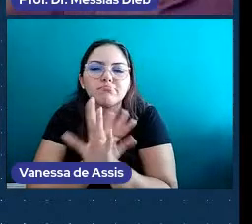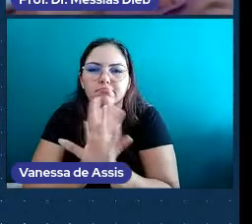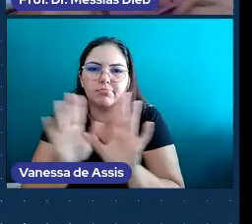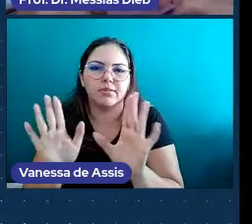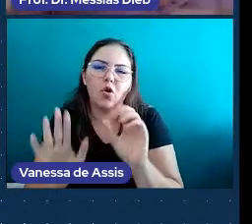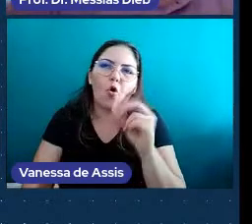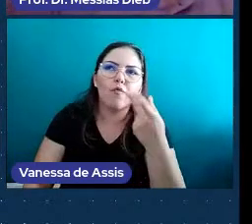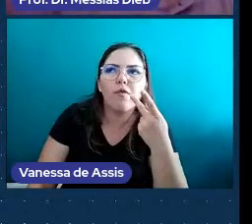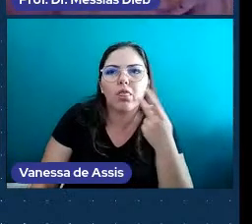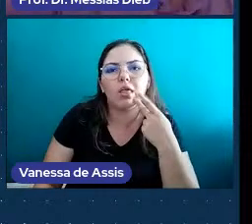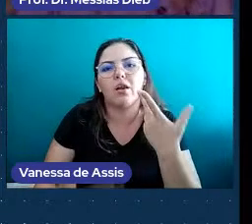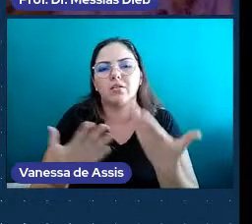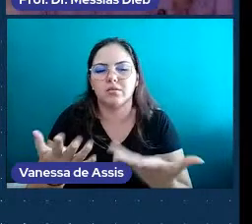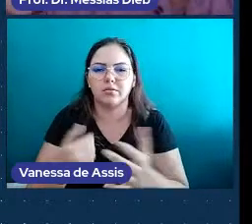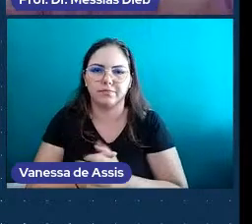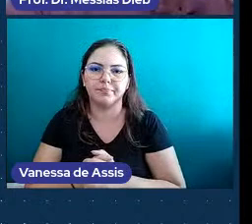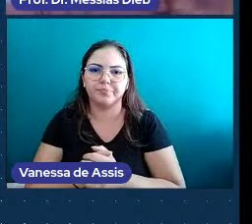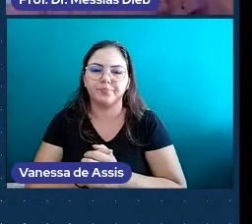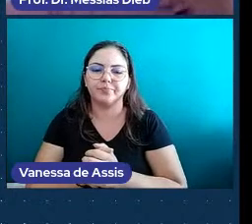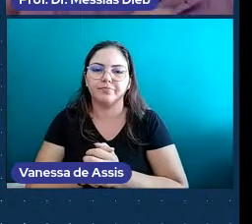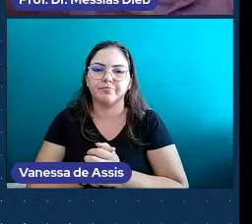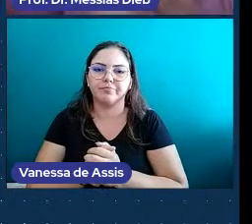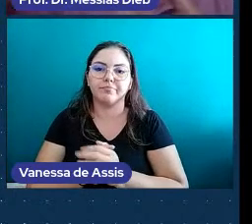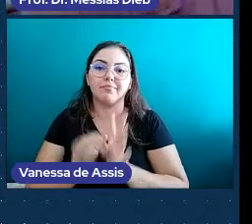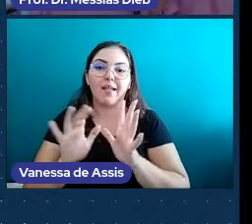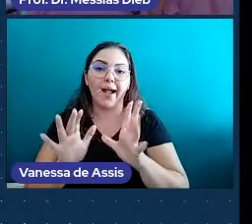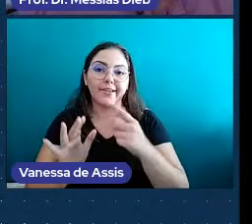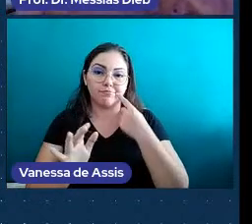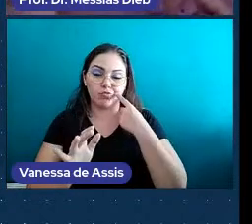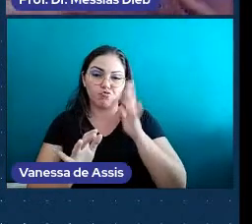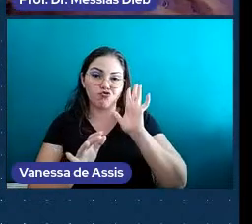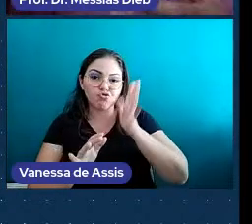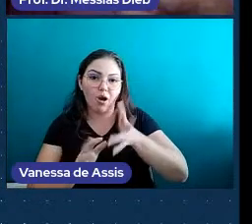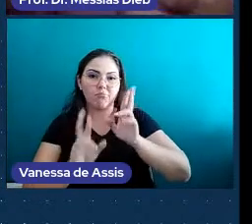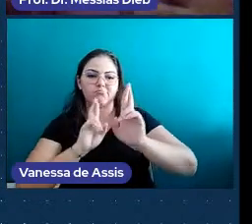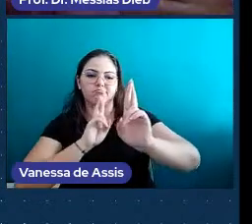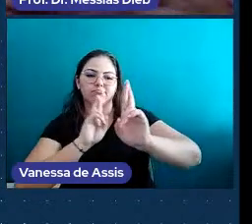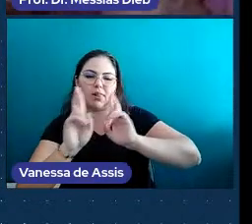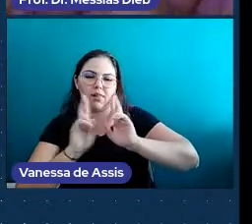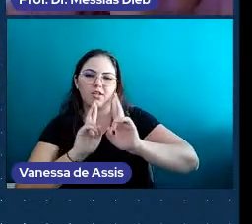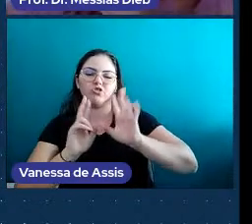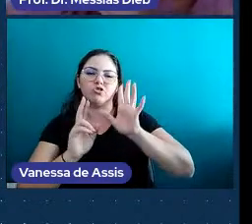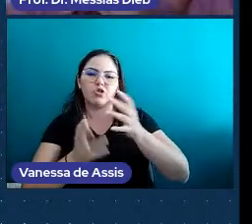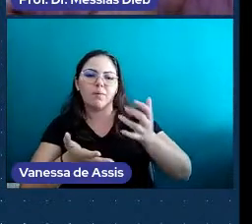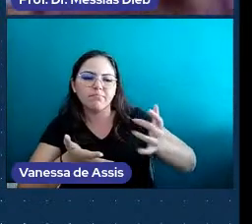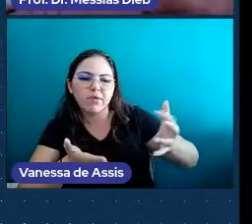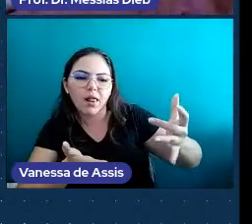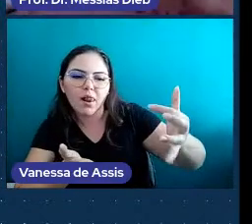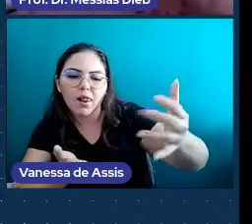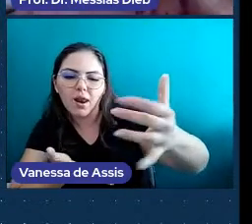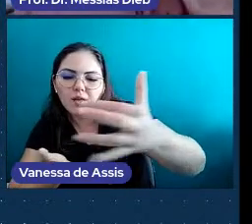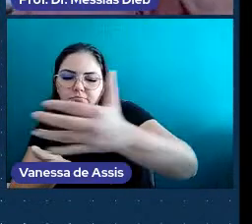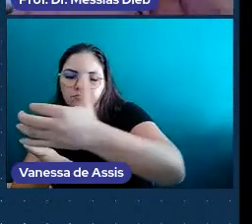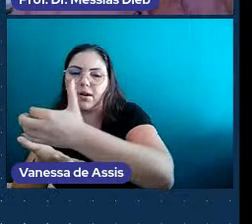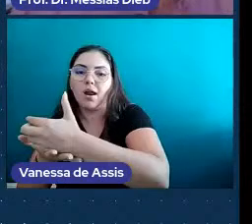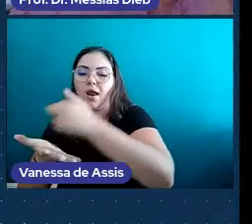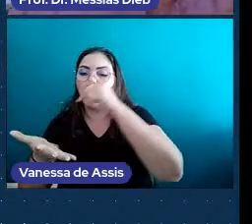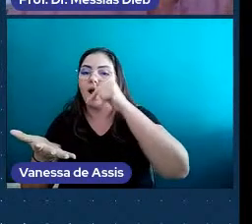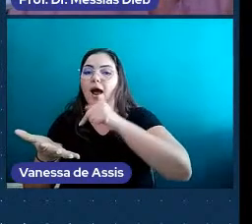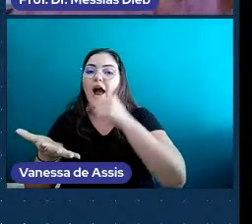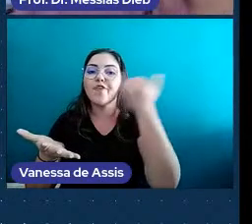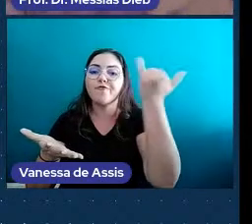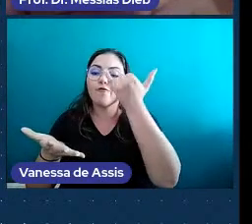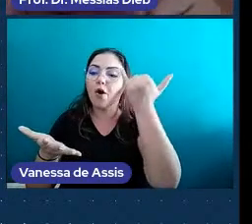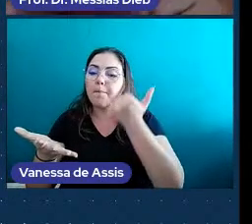ter os dados em mãos. Como é que eu pretendo organizar esses dados após sair do campo? Ou seja, como é que eu vou analisar? E aí eu preciso também, é uma